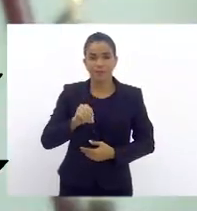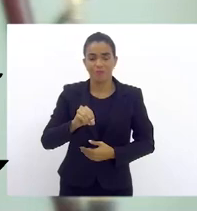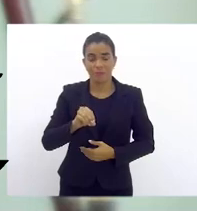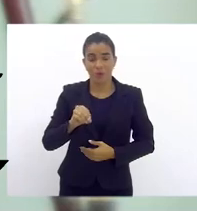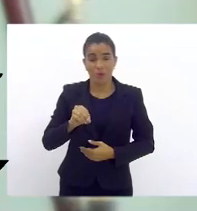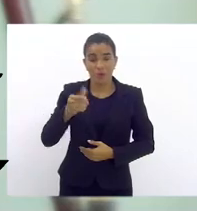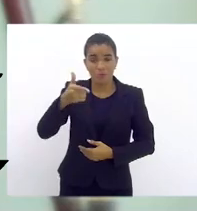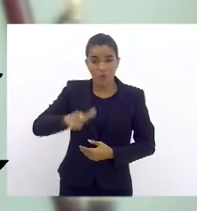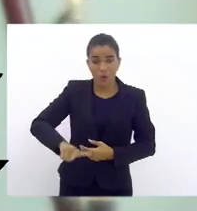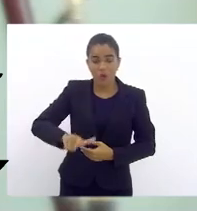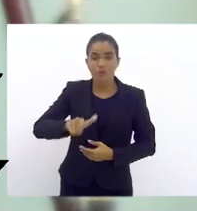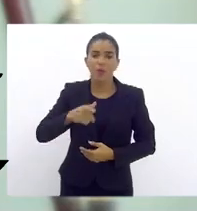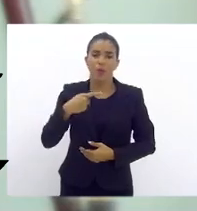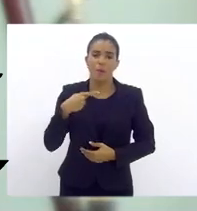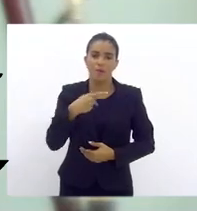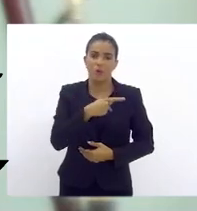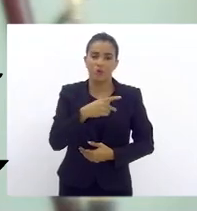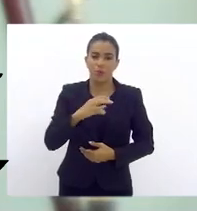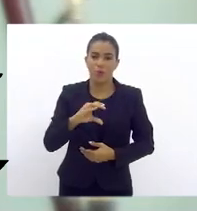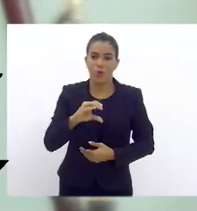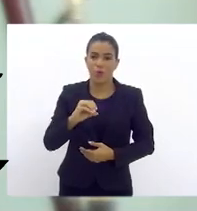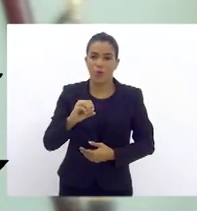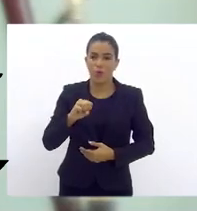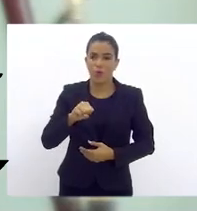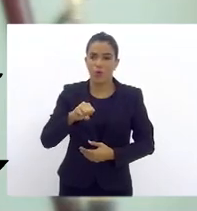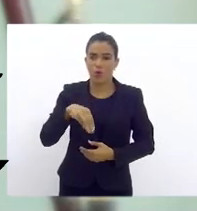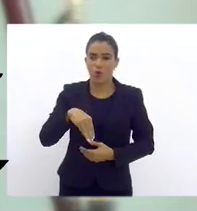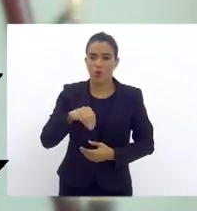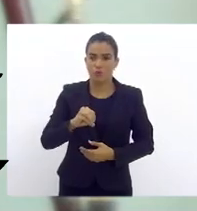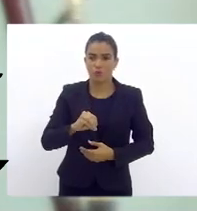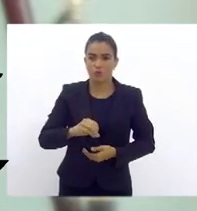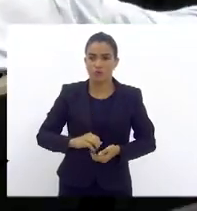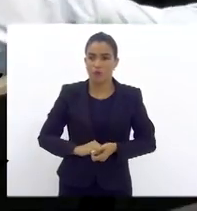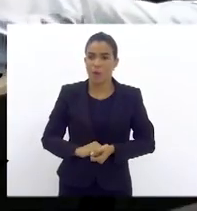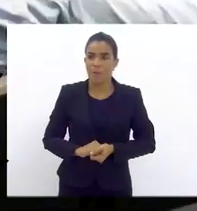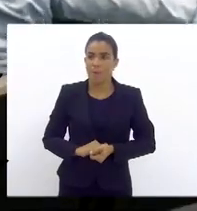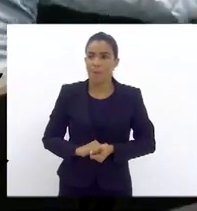próximo é o pastor Cosme da Assembleia de Deus